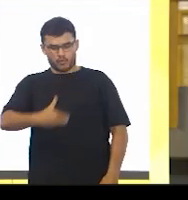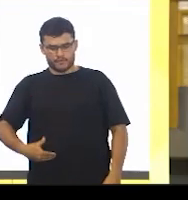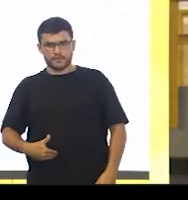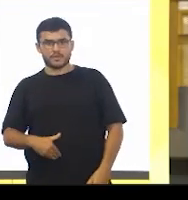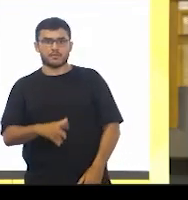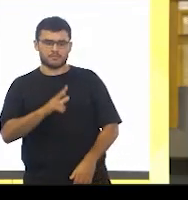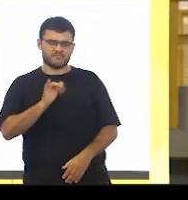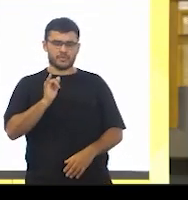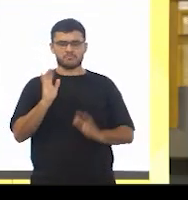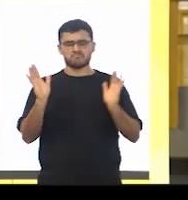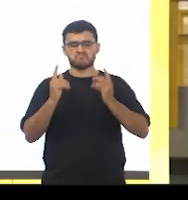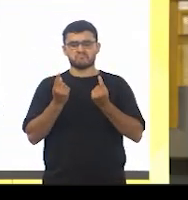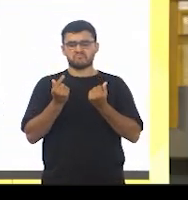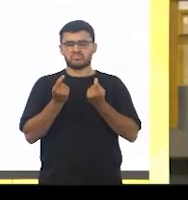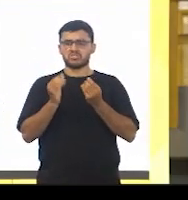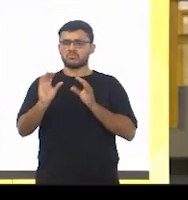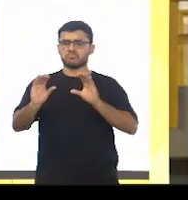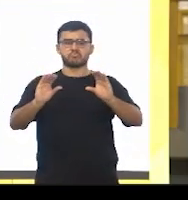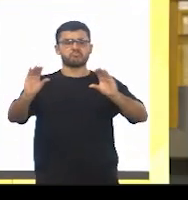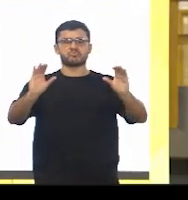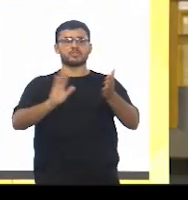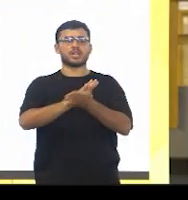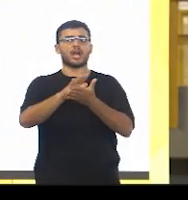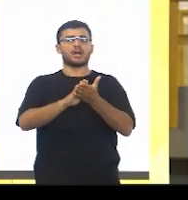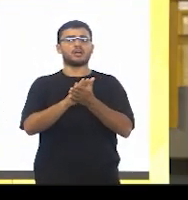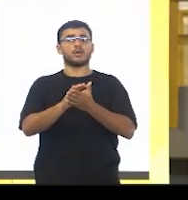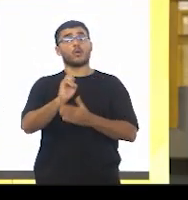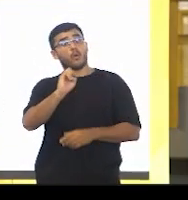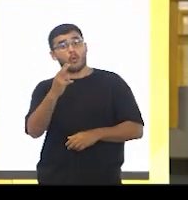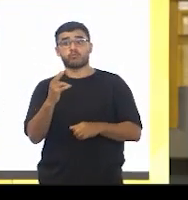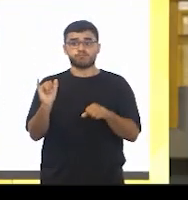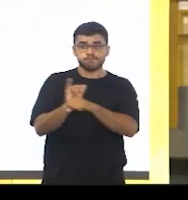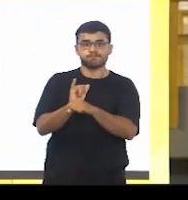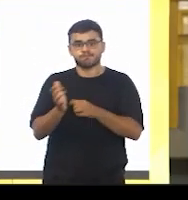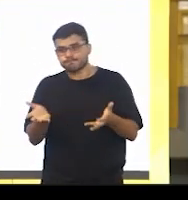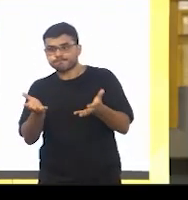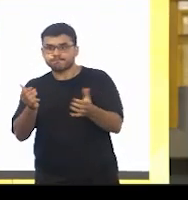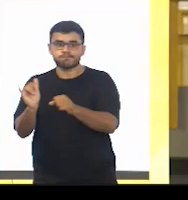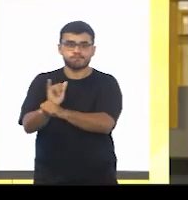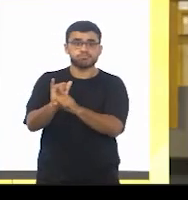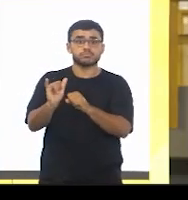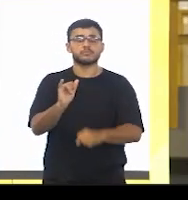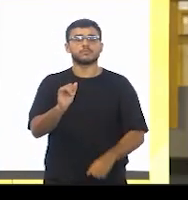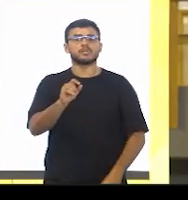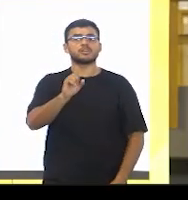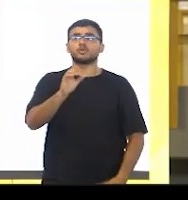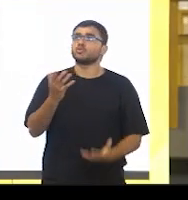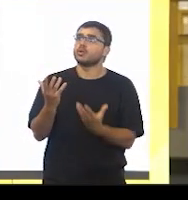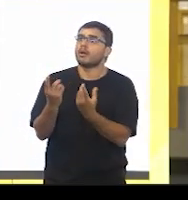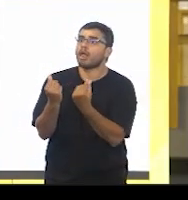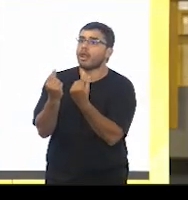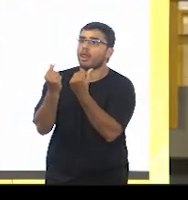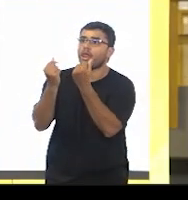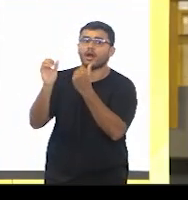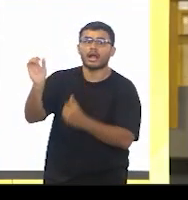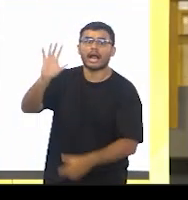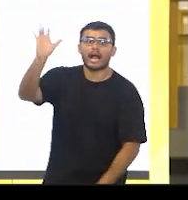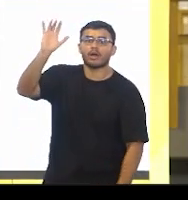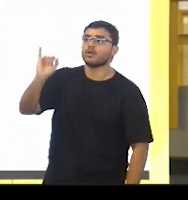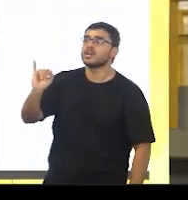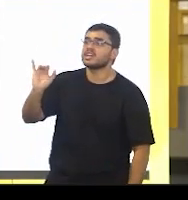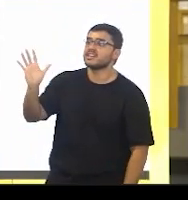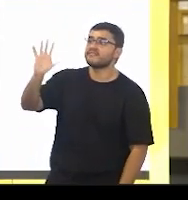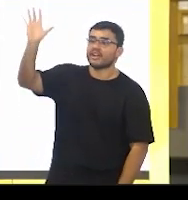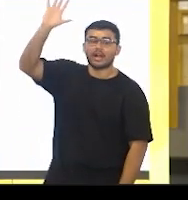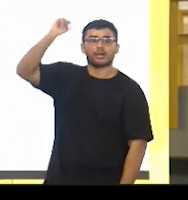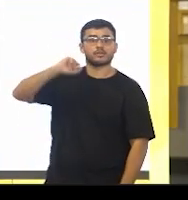bem-estar social. E o problema da inflação? E o problema das taxas de juros?